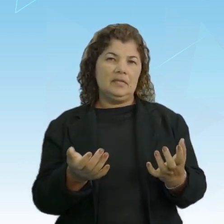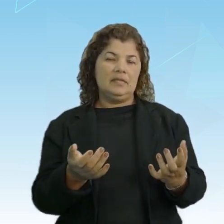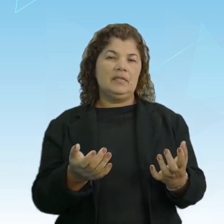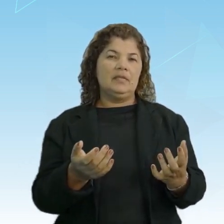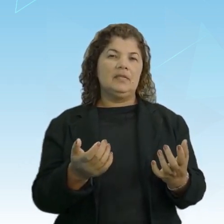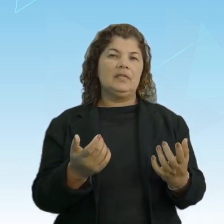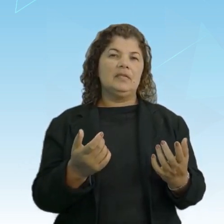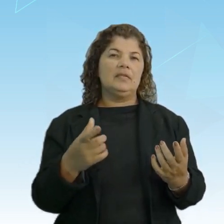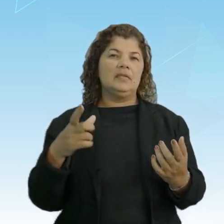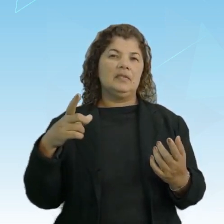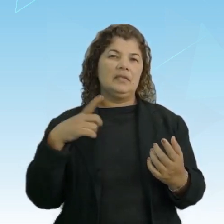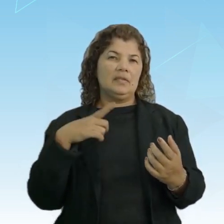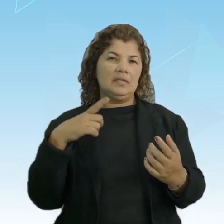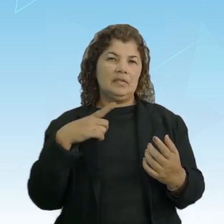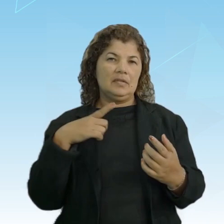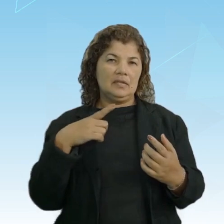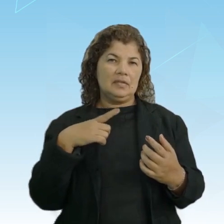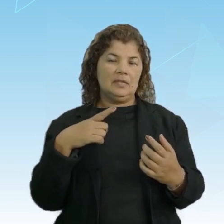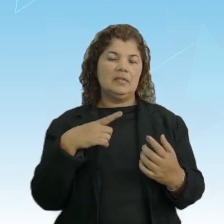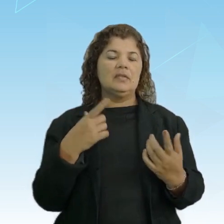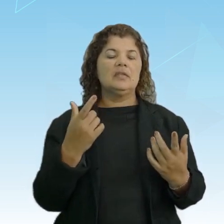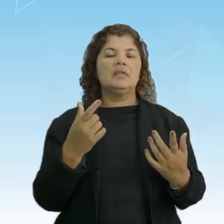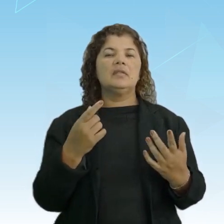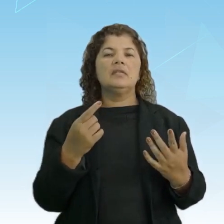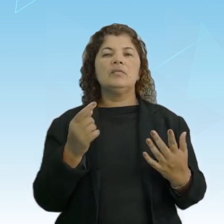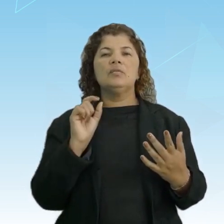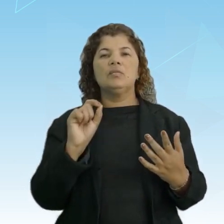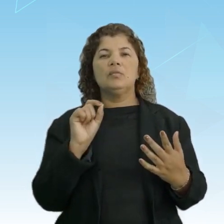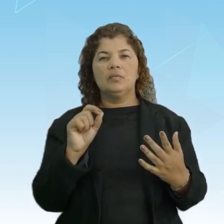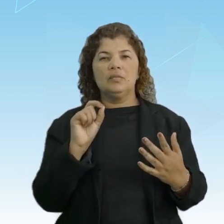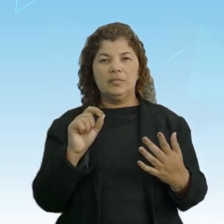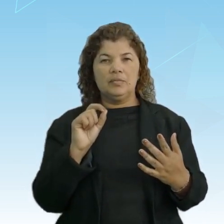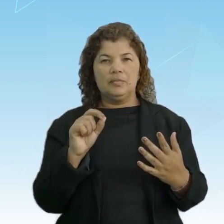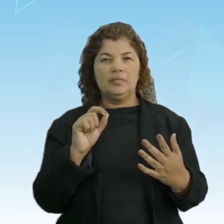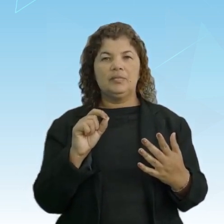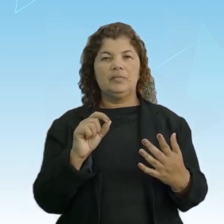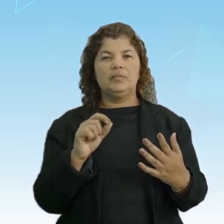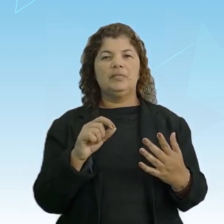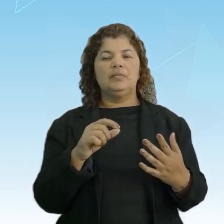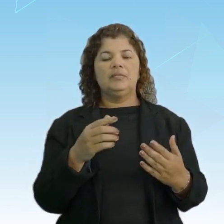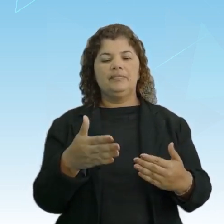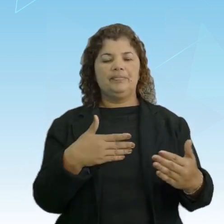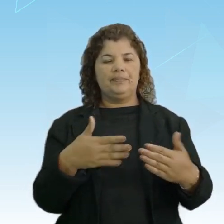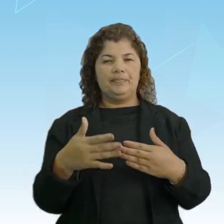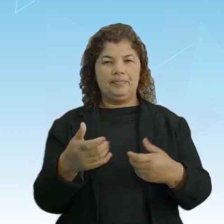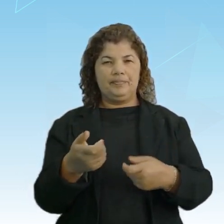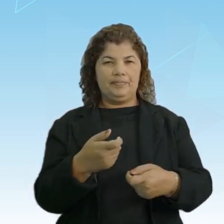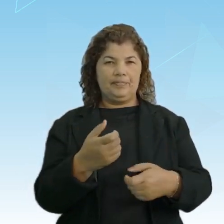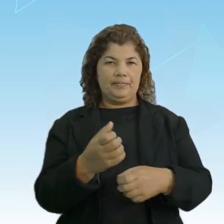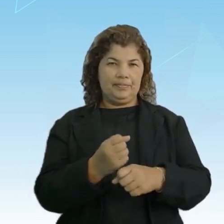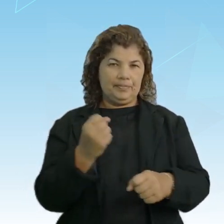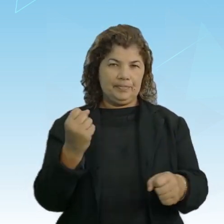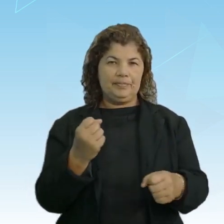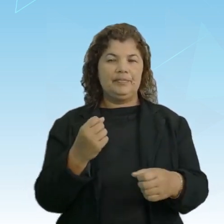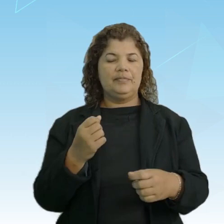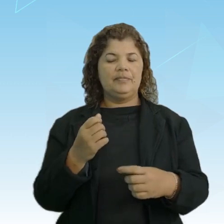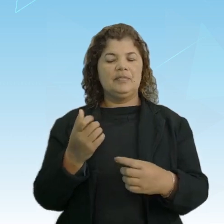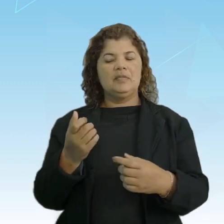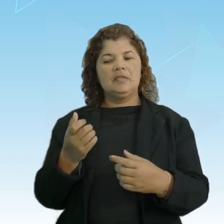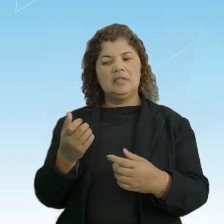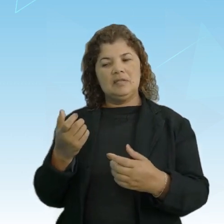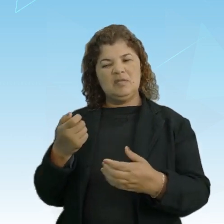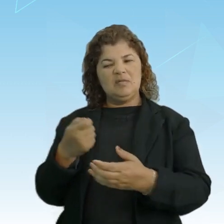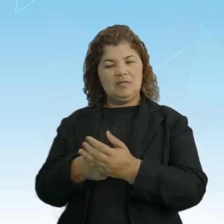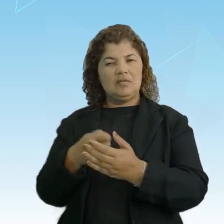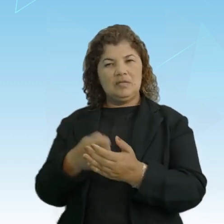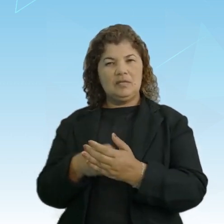onde nós destacamos, né, a questão do mercantilismo, onde forçava os espanhóis, os países,